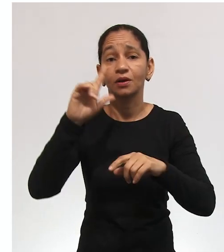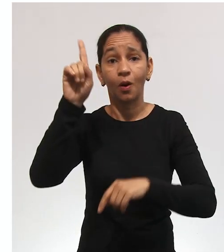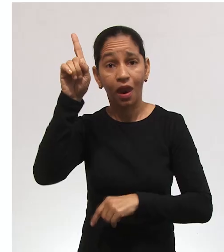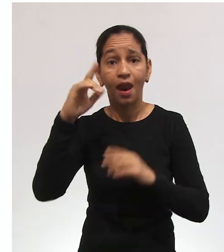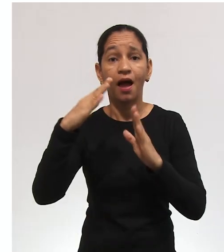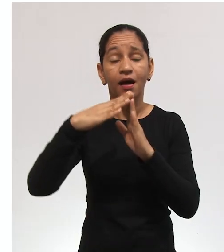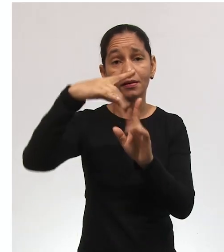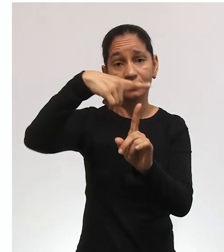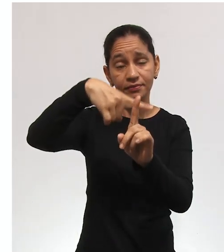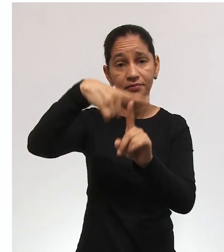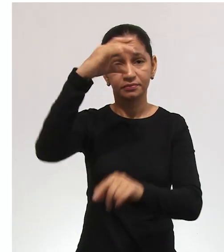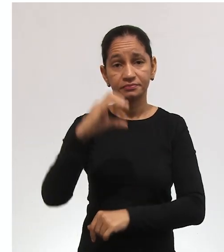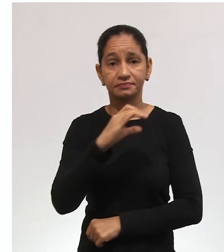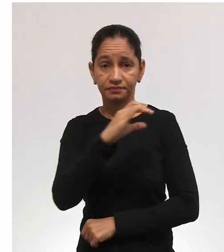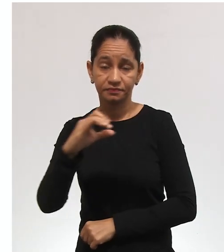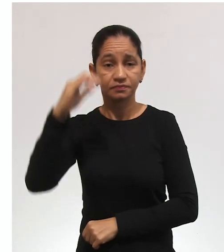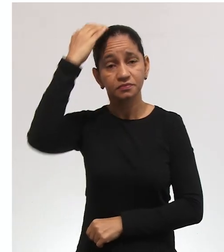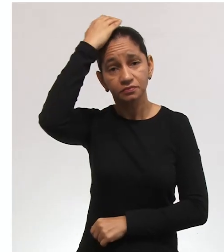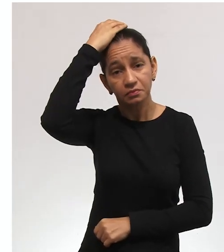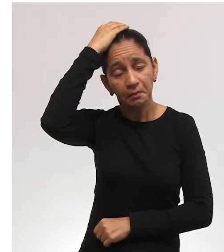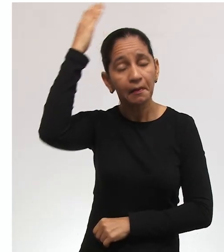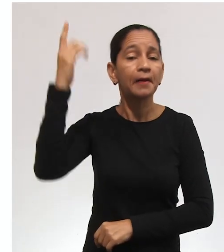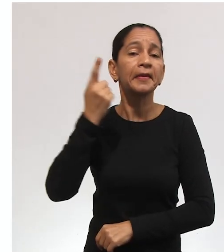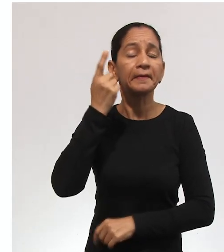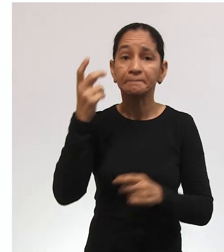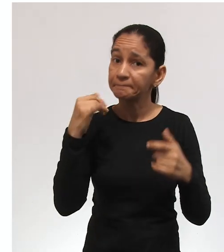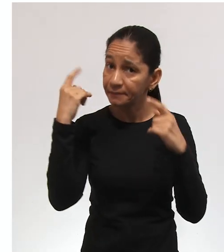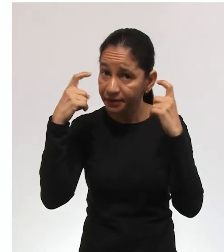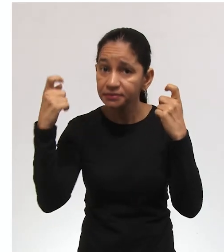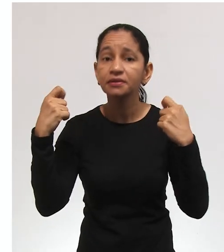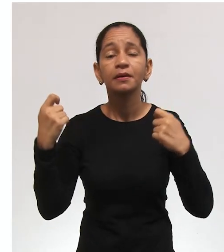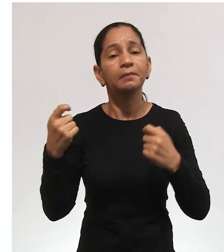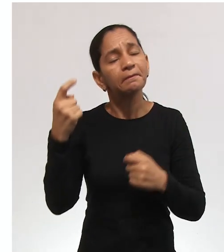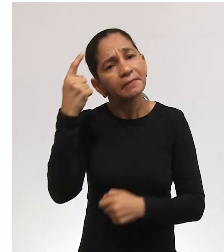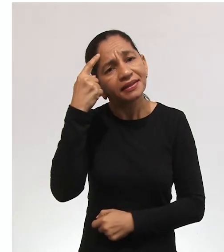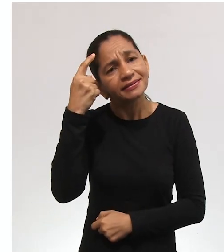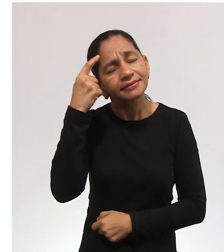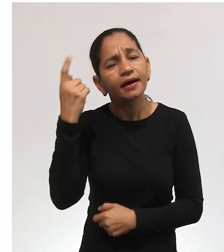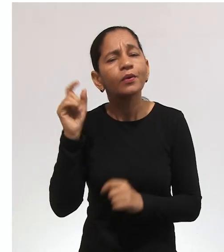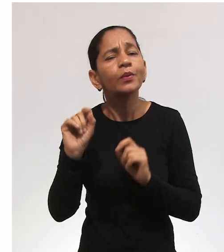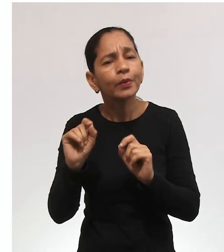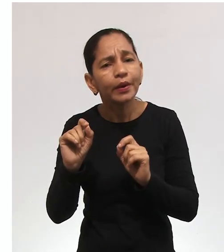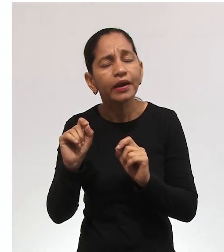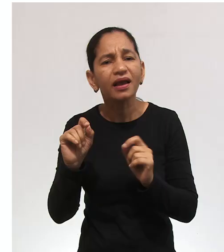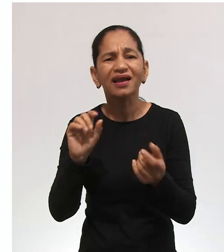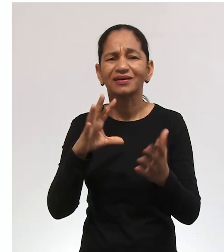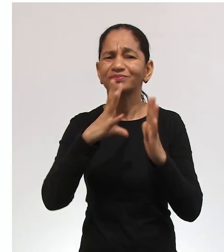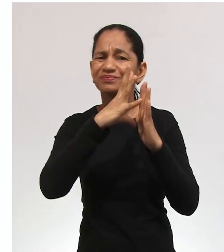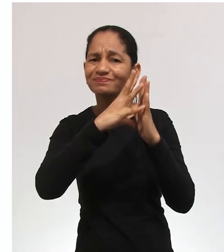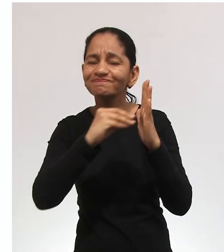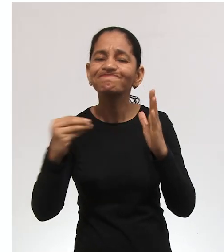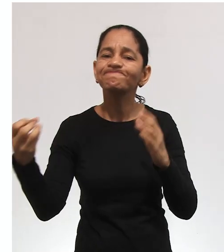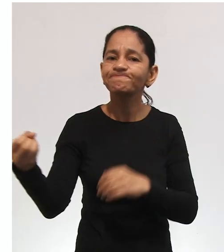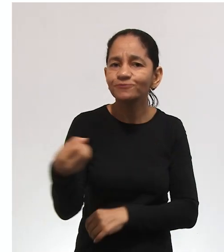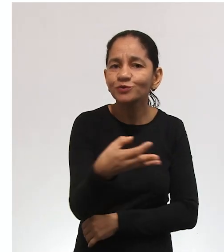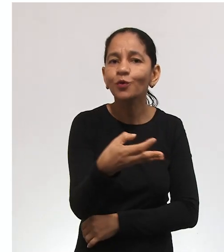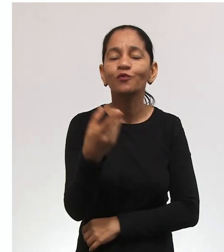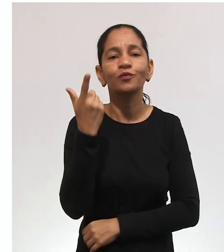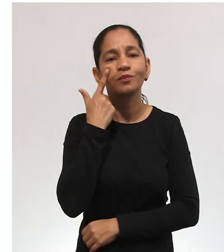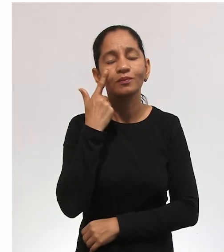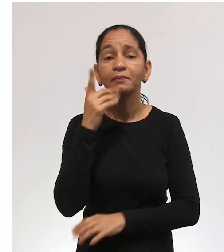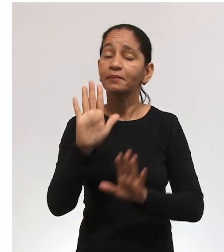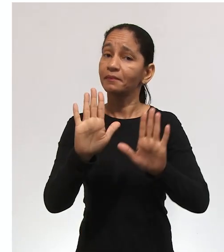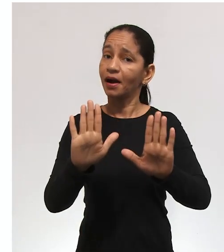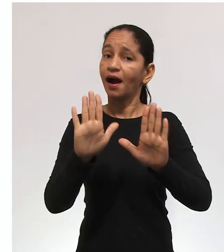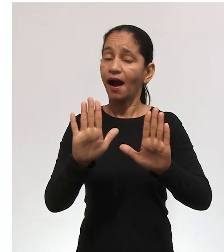Papa, dizendo que precisamos nos adequar a esse novo modo produtivo,